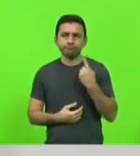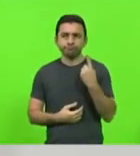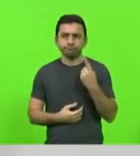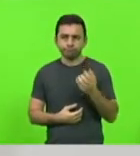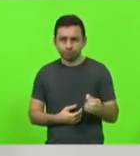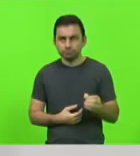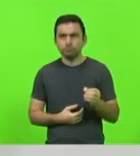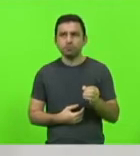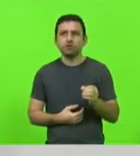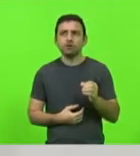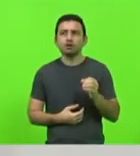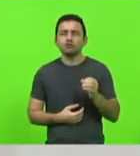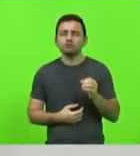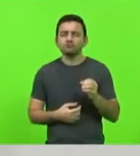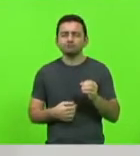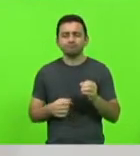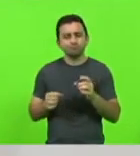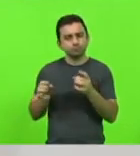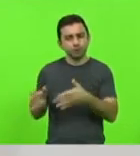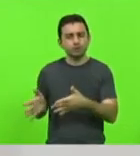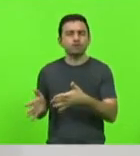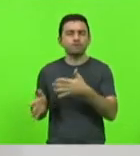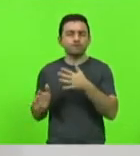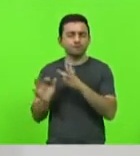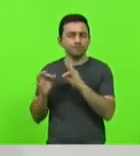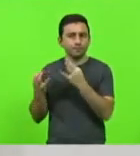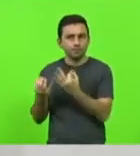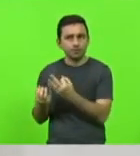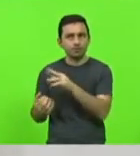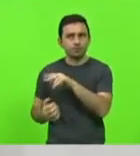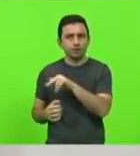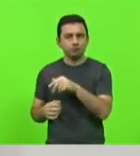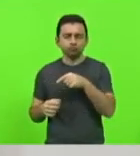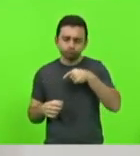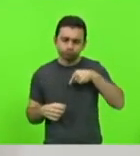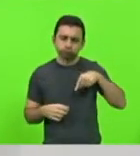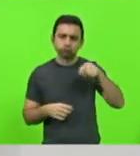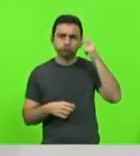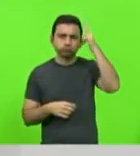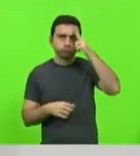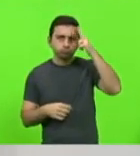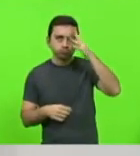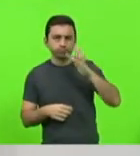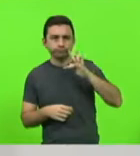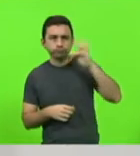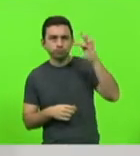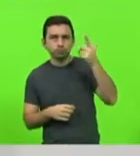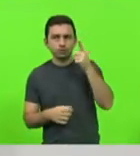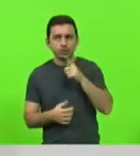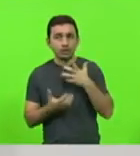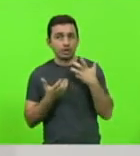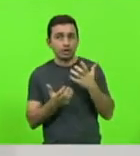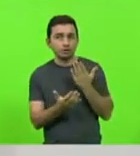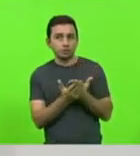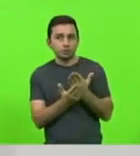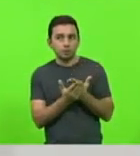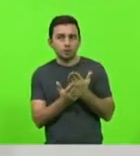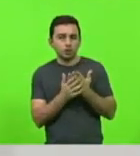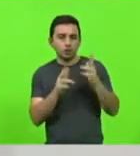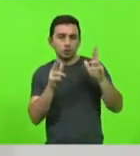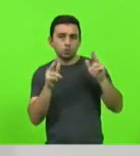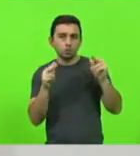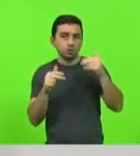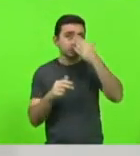que deixar o pai, a mãe e meus irmãos para seguir em busca do sonho de estudar, sem nunca esquecer das